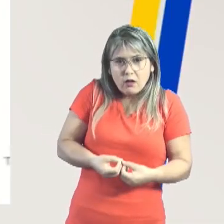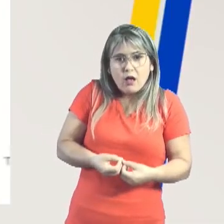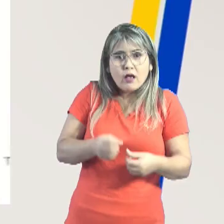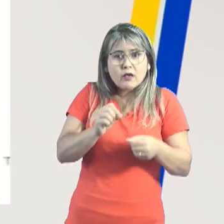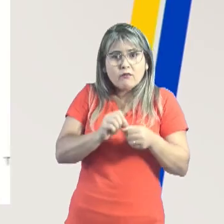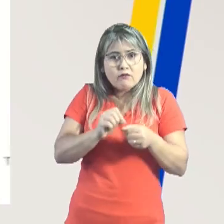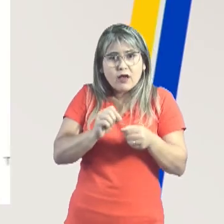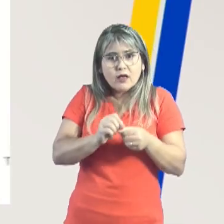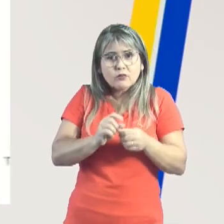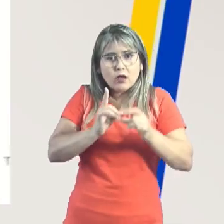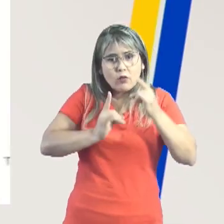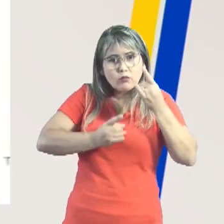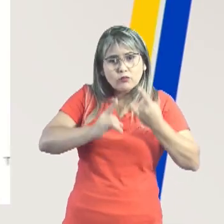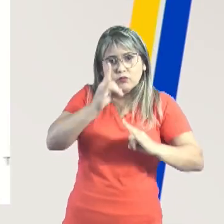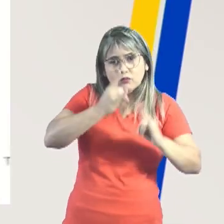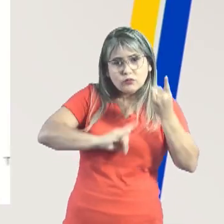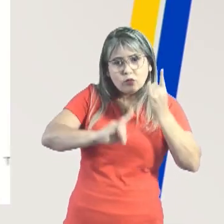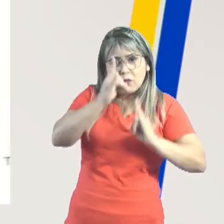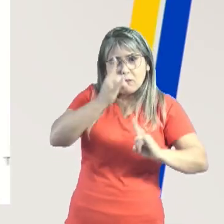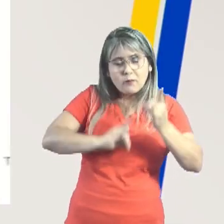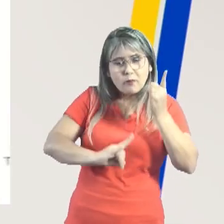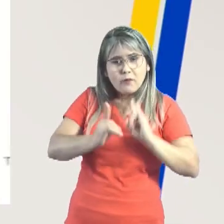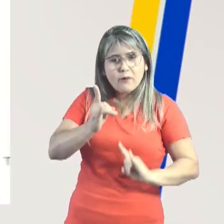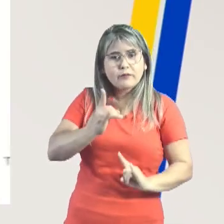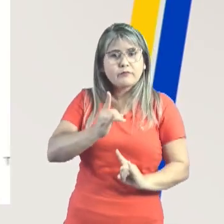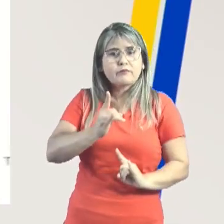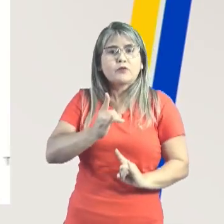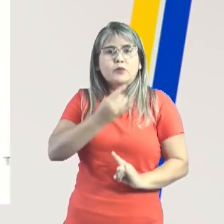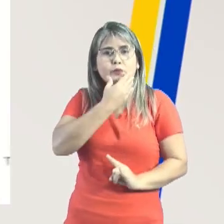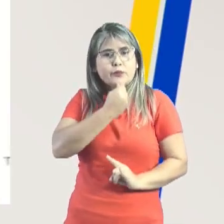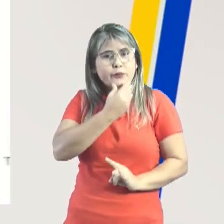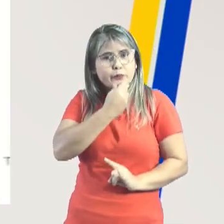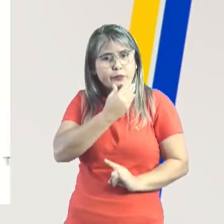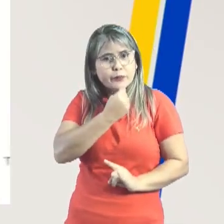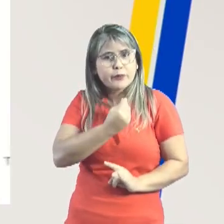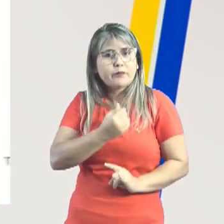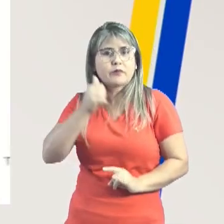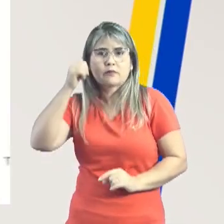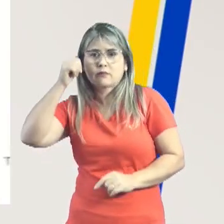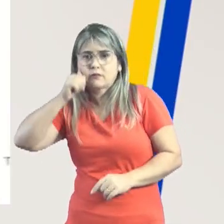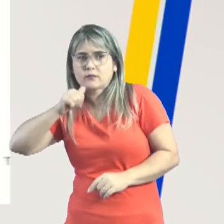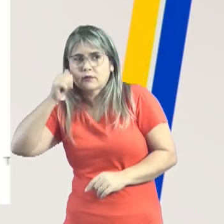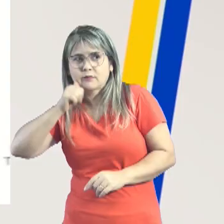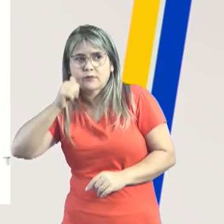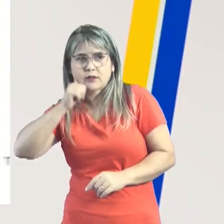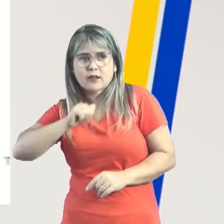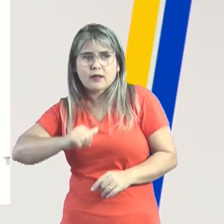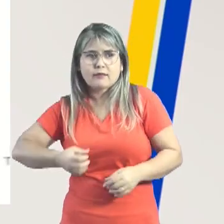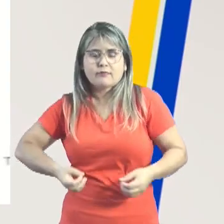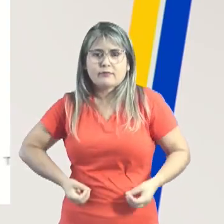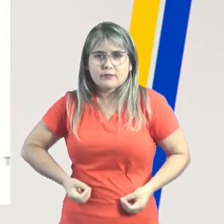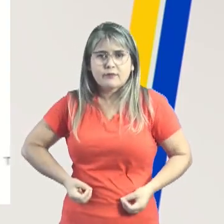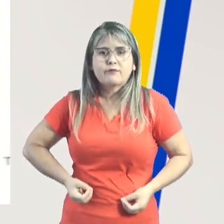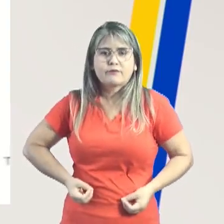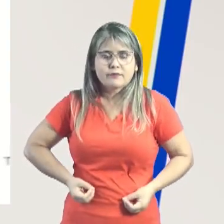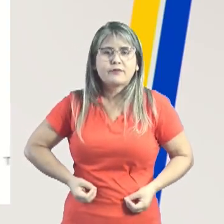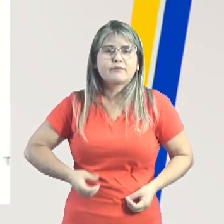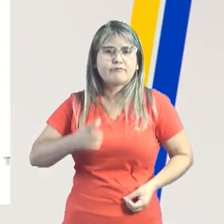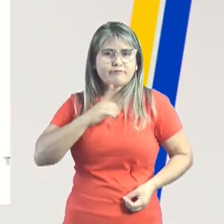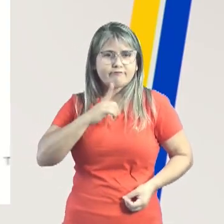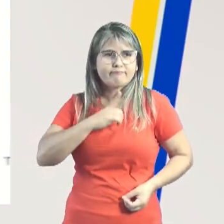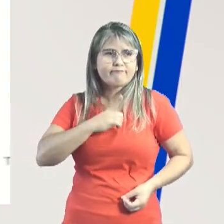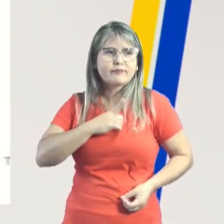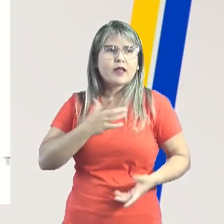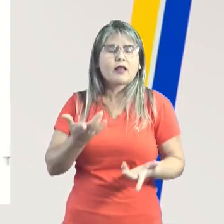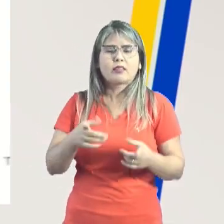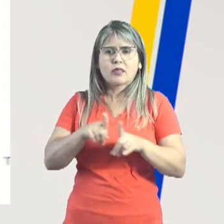as características sexuais secundárias masculinas e femininas, tá bom? O aparecimento de pelo pelo corpo, o aumento dos seios,